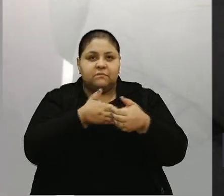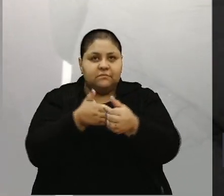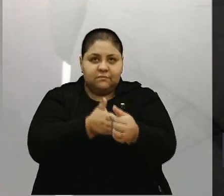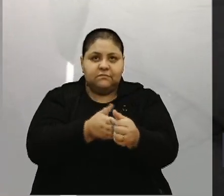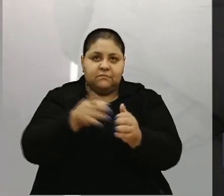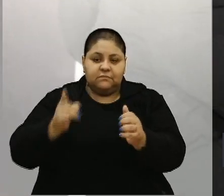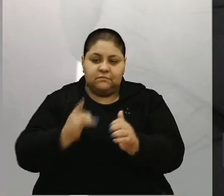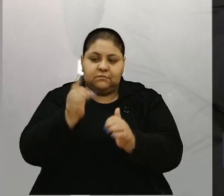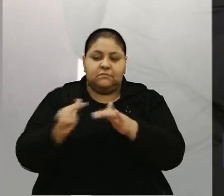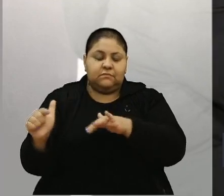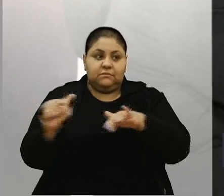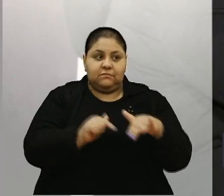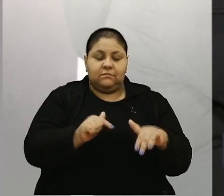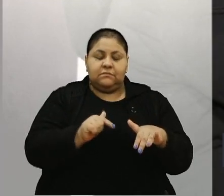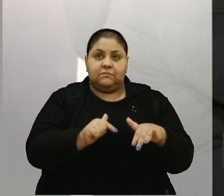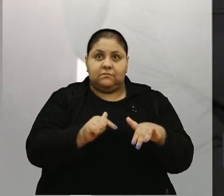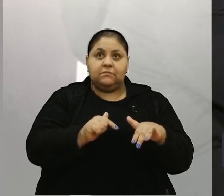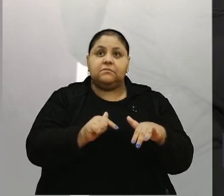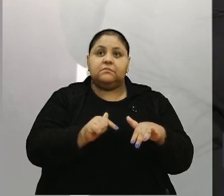últimas semanas,